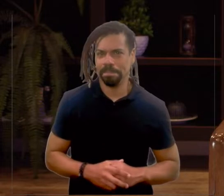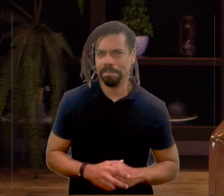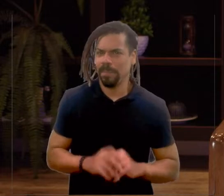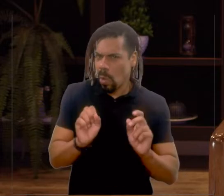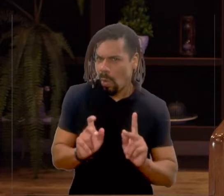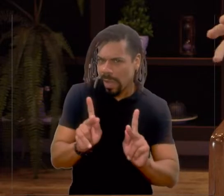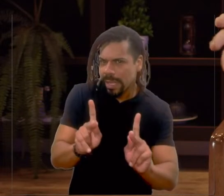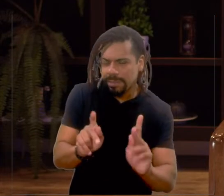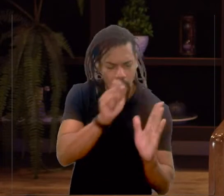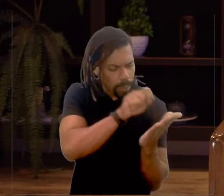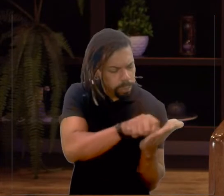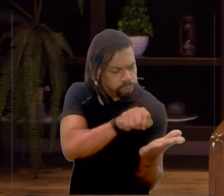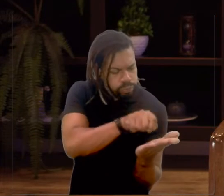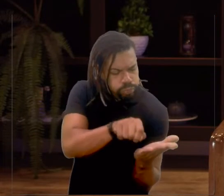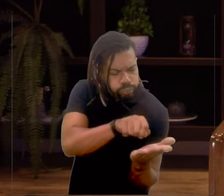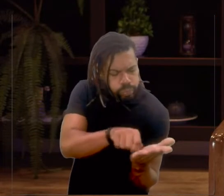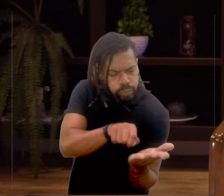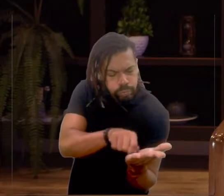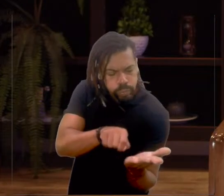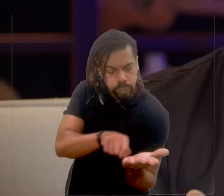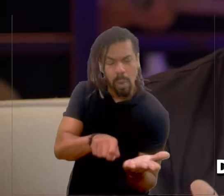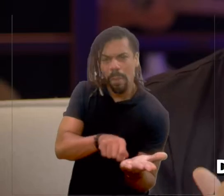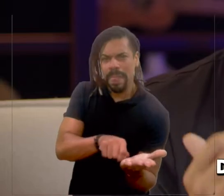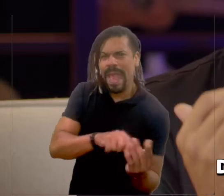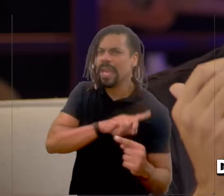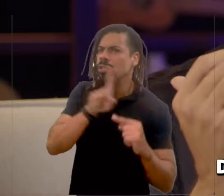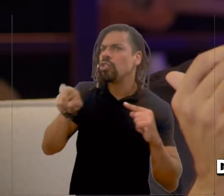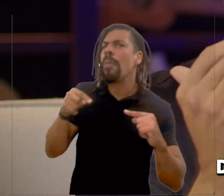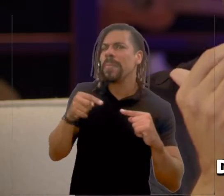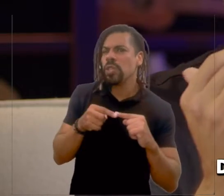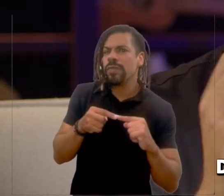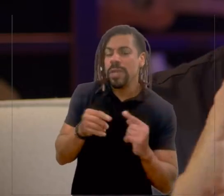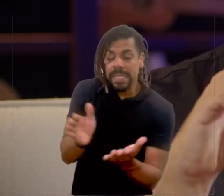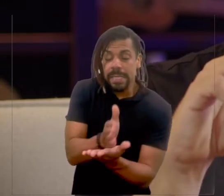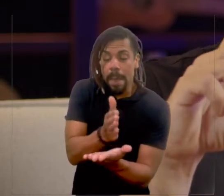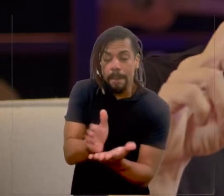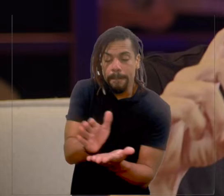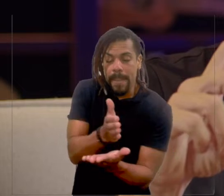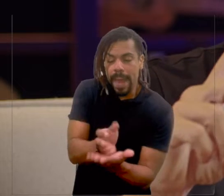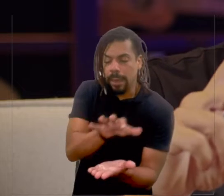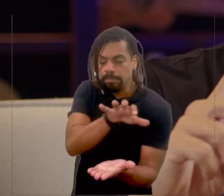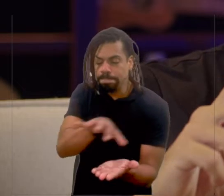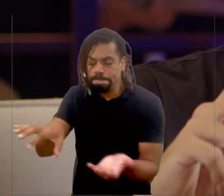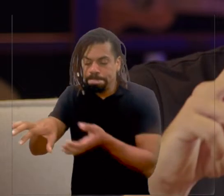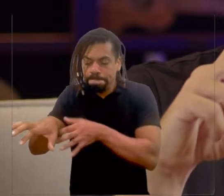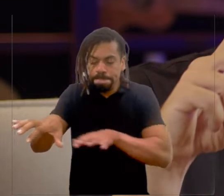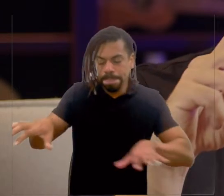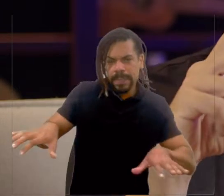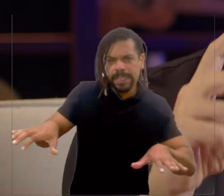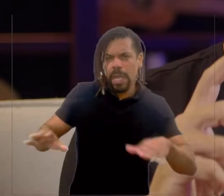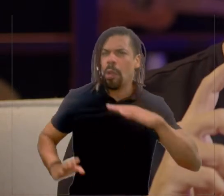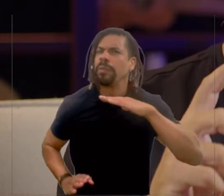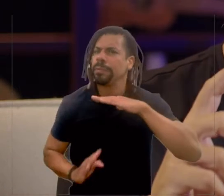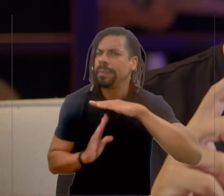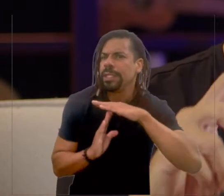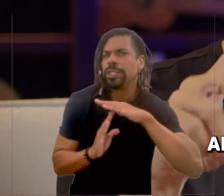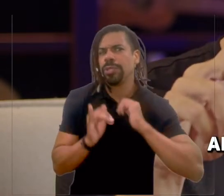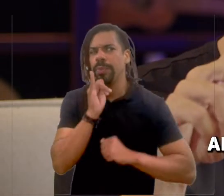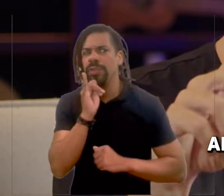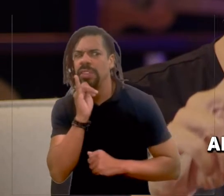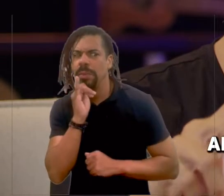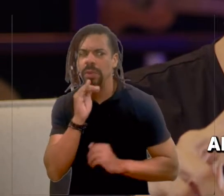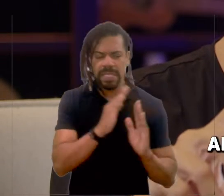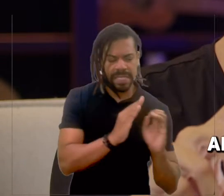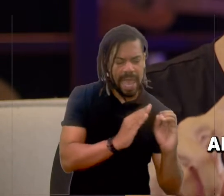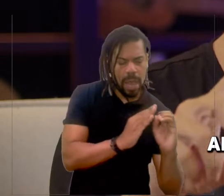Beleza então você vai colocar esse objetivo aí você vai pegar esse objetivos e separar em objetivos conforme os prazos